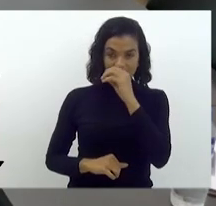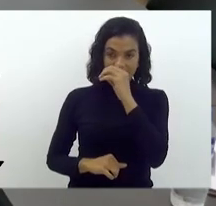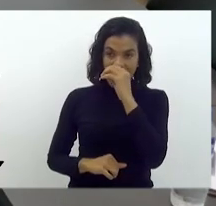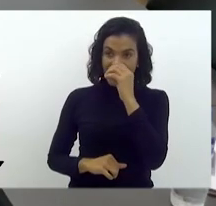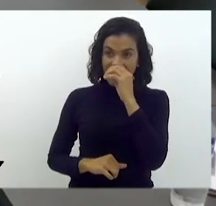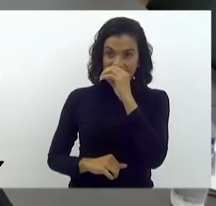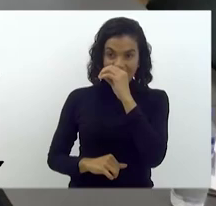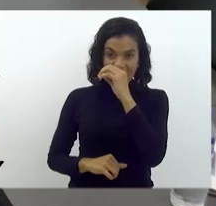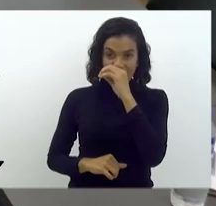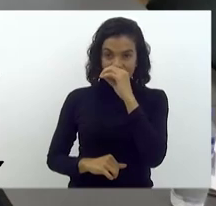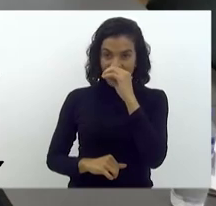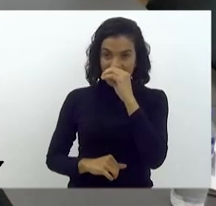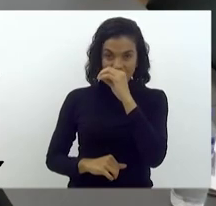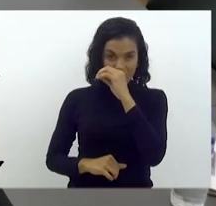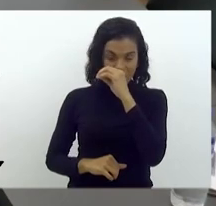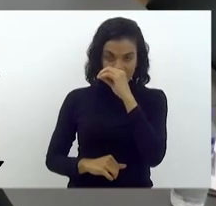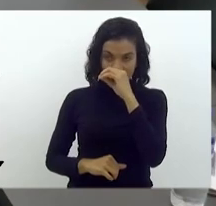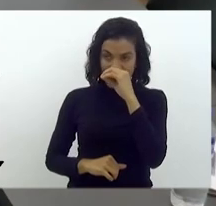mandei